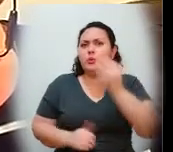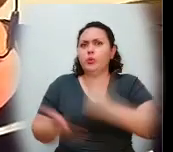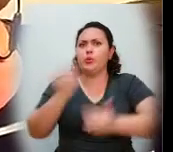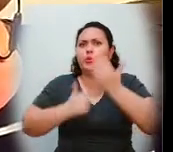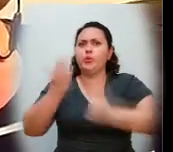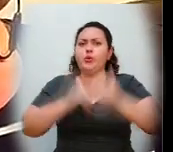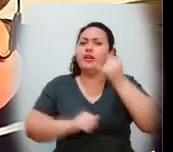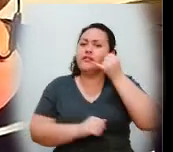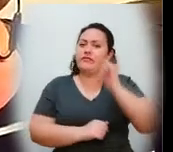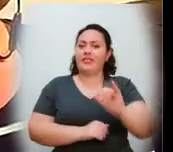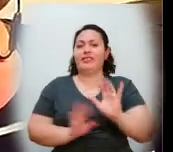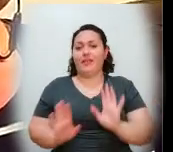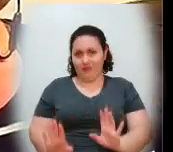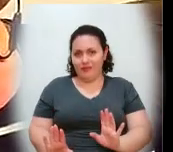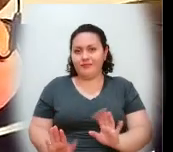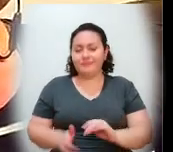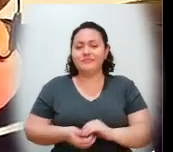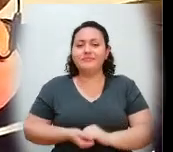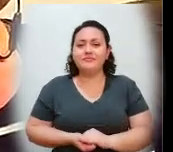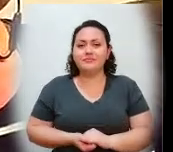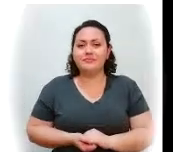muito.